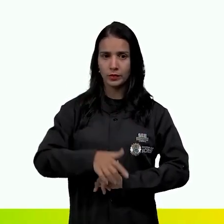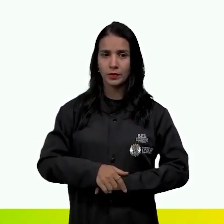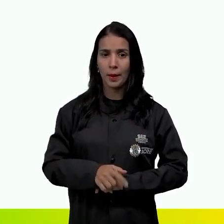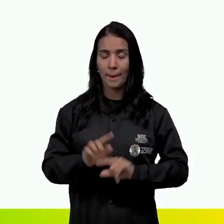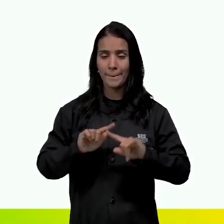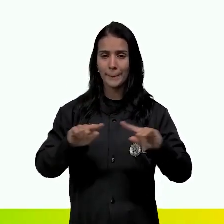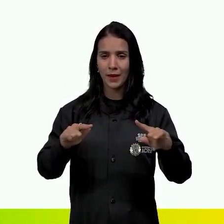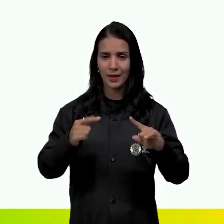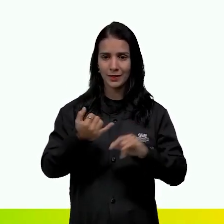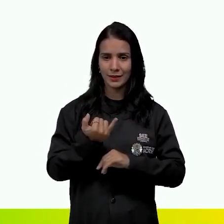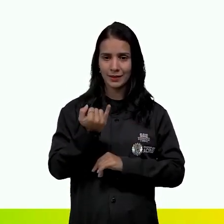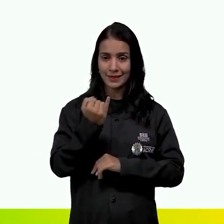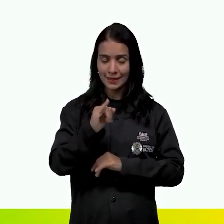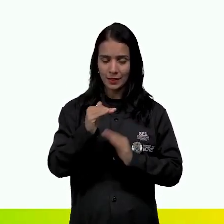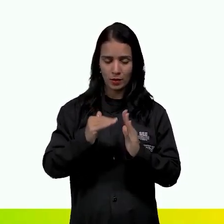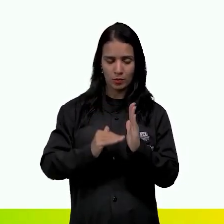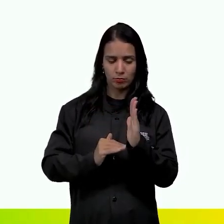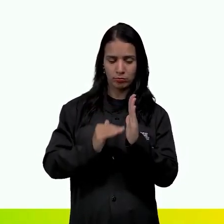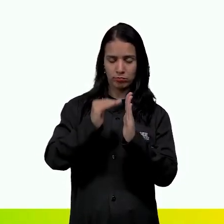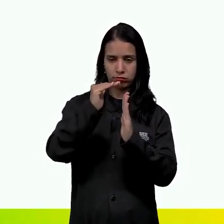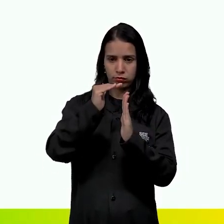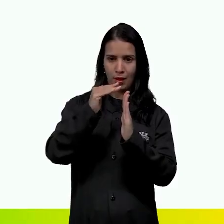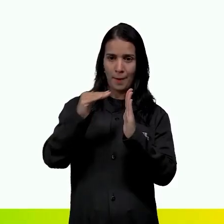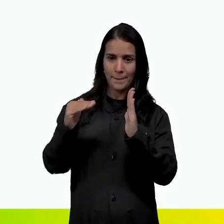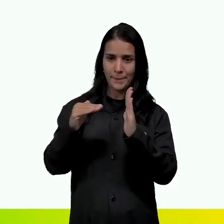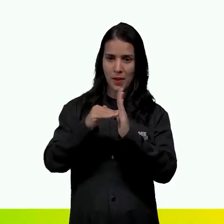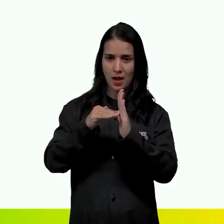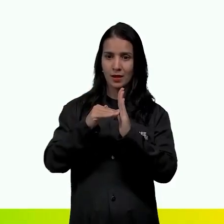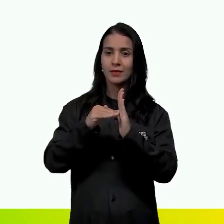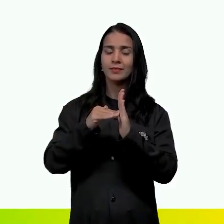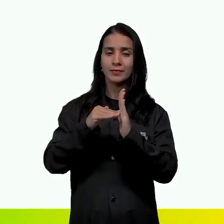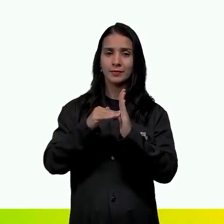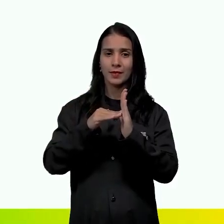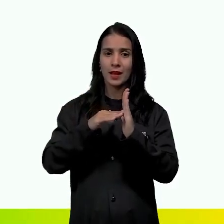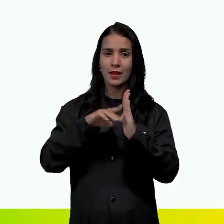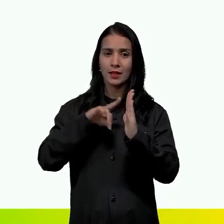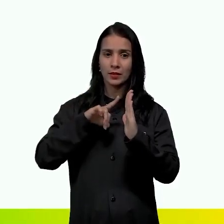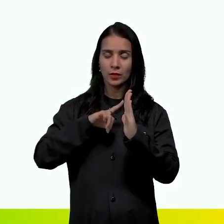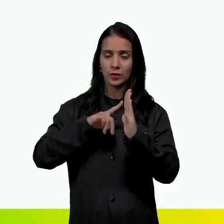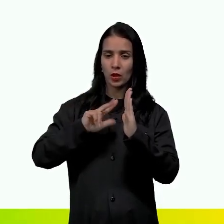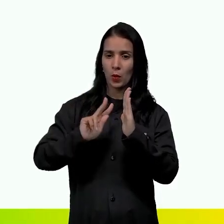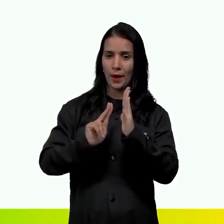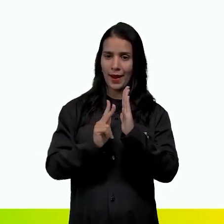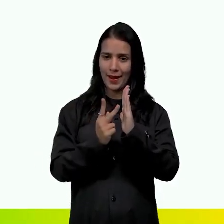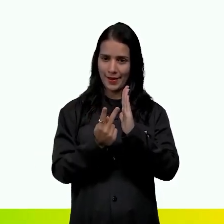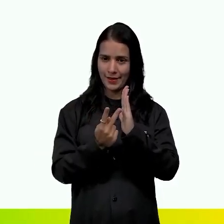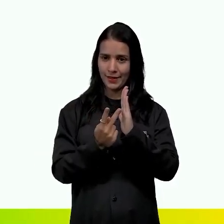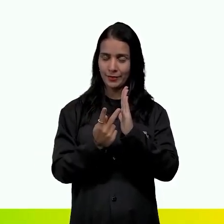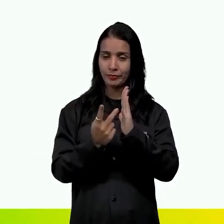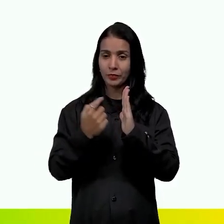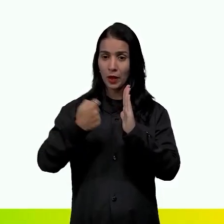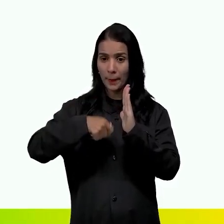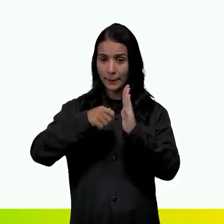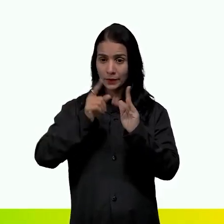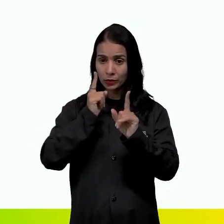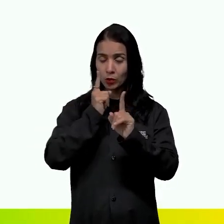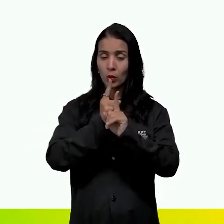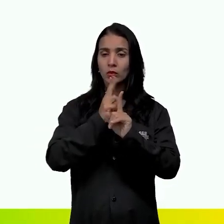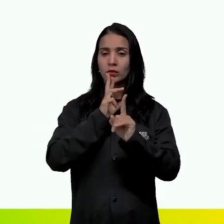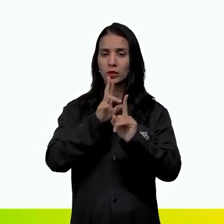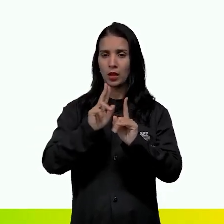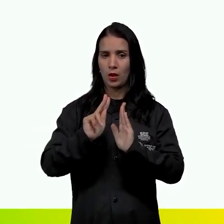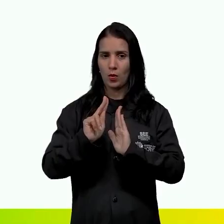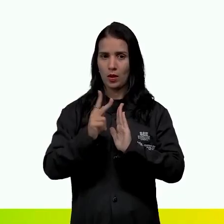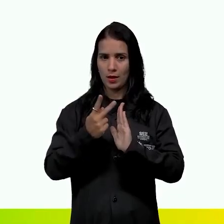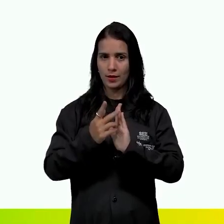dar uma dimensão para as bases. Eu vou dizer que aqui é X, os lados da base da pirâmide maior,